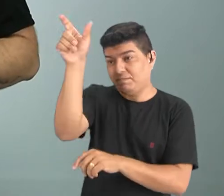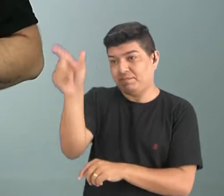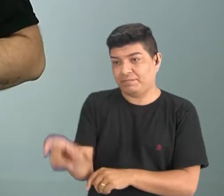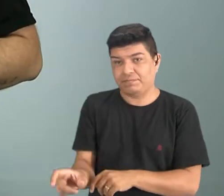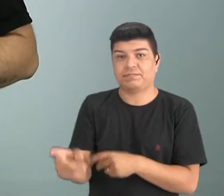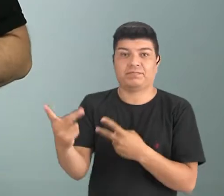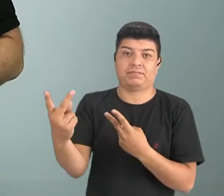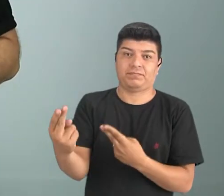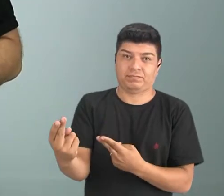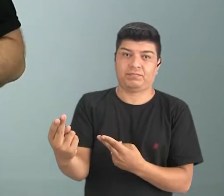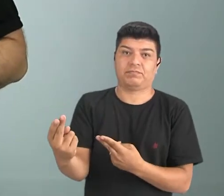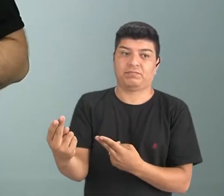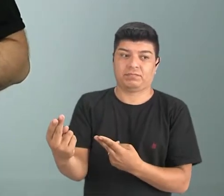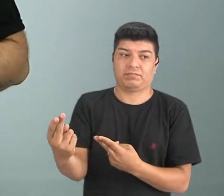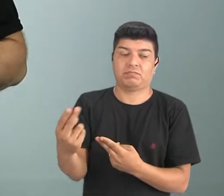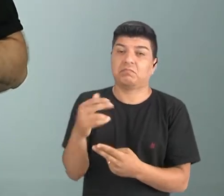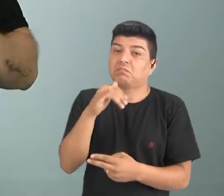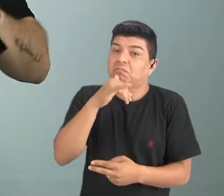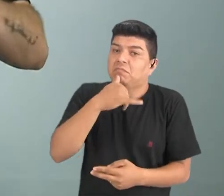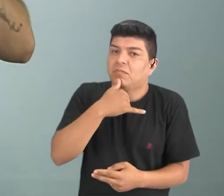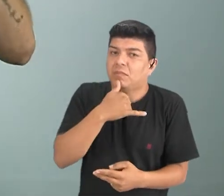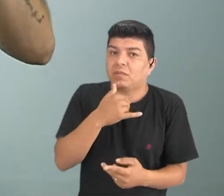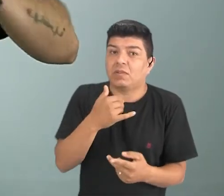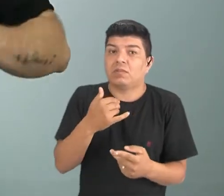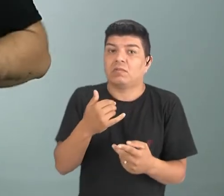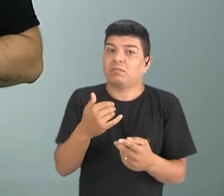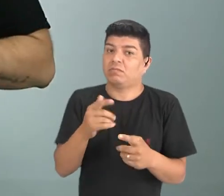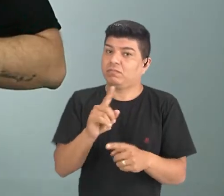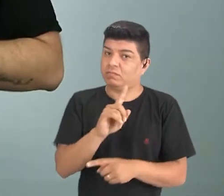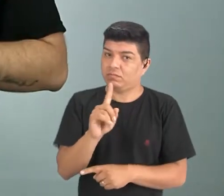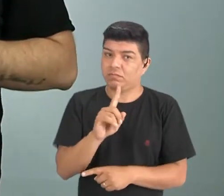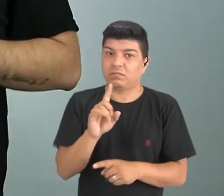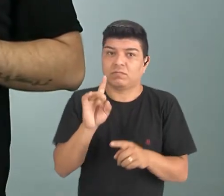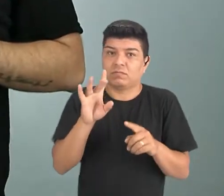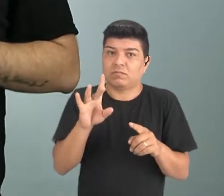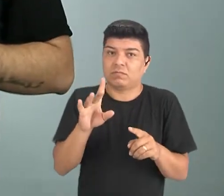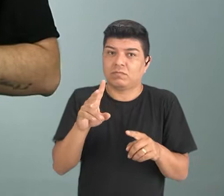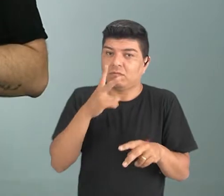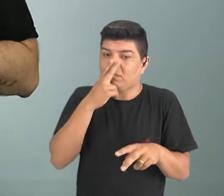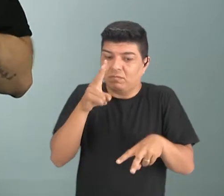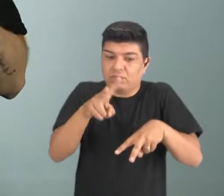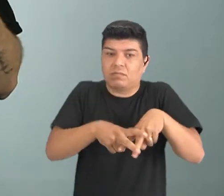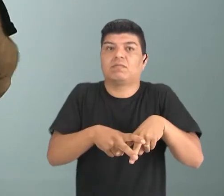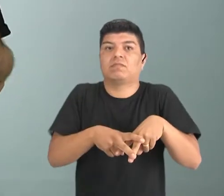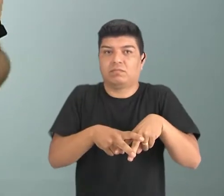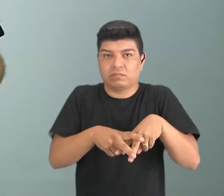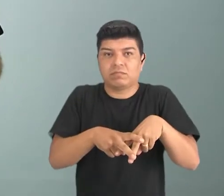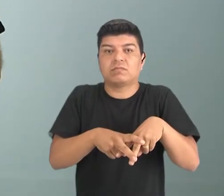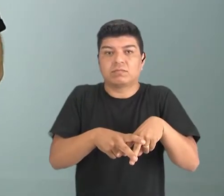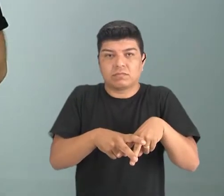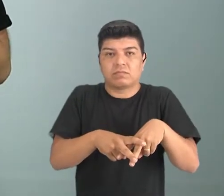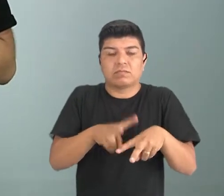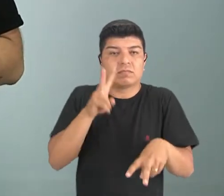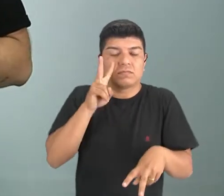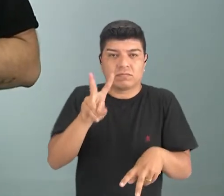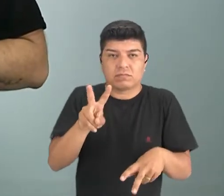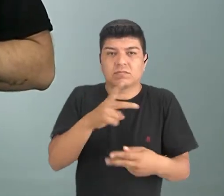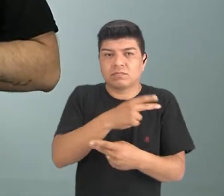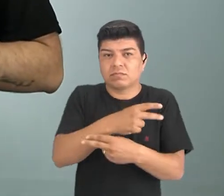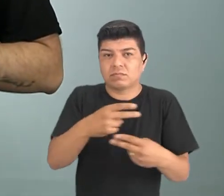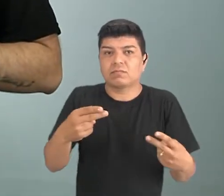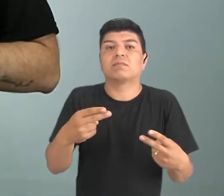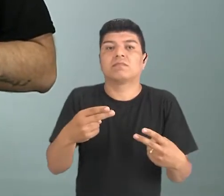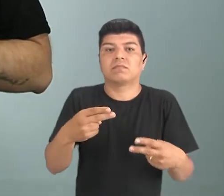né? Ele não ficava triste, a não ser quando era preso, né? Então nós vimos bastante coisa sobre